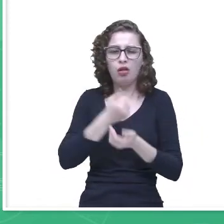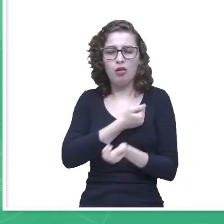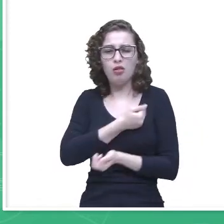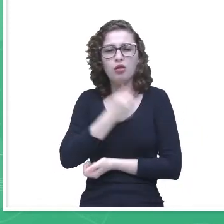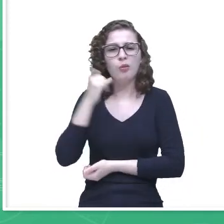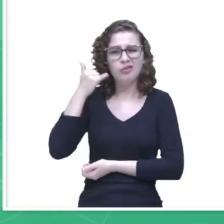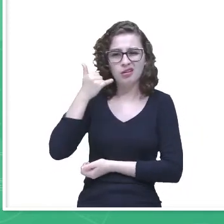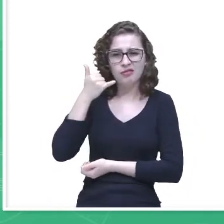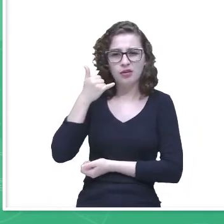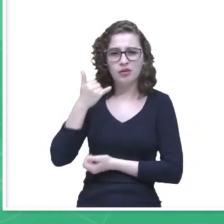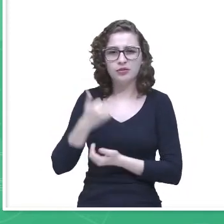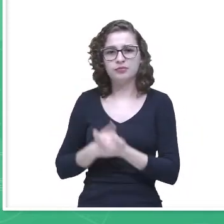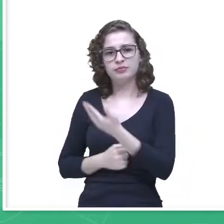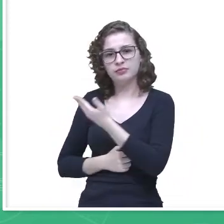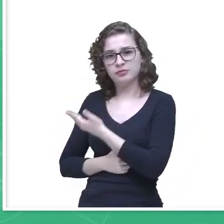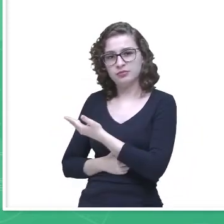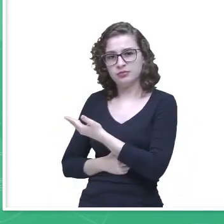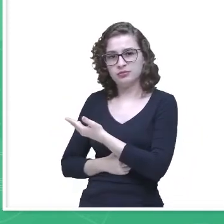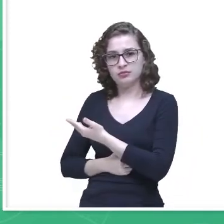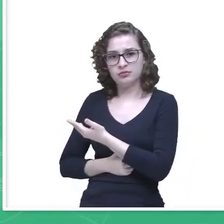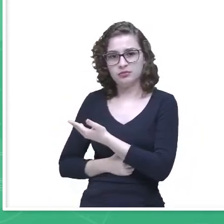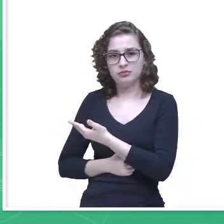telefone?